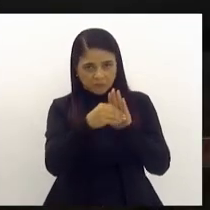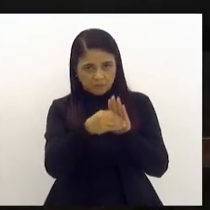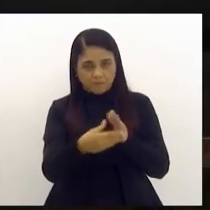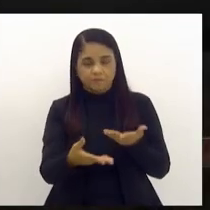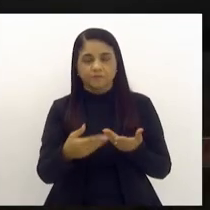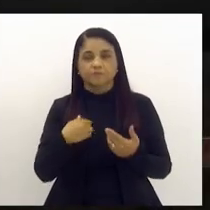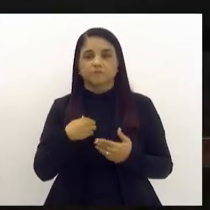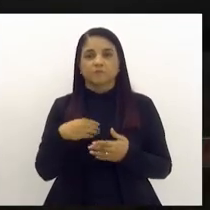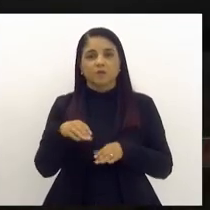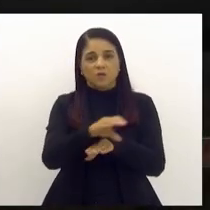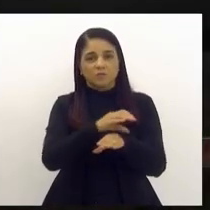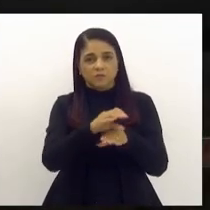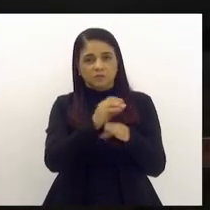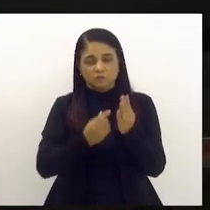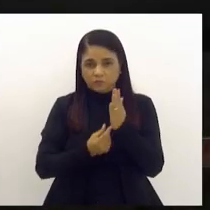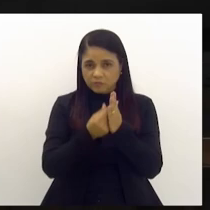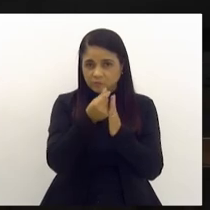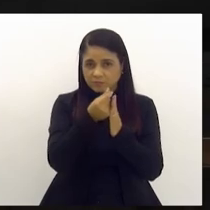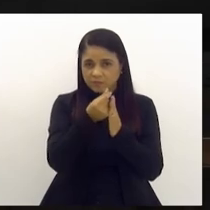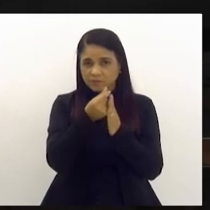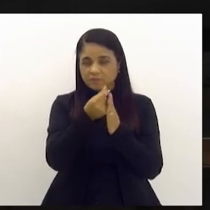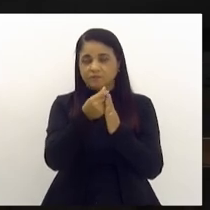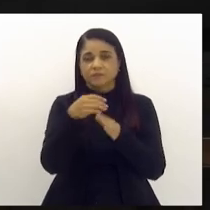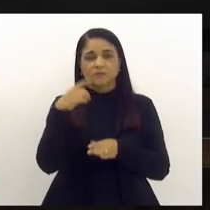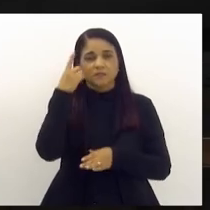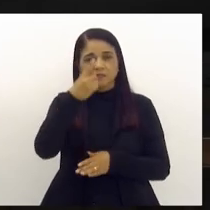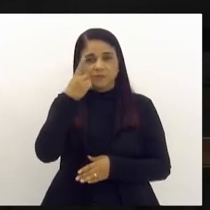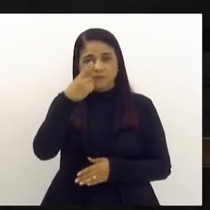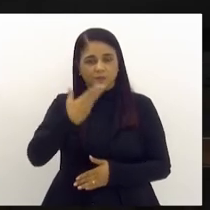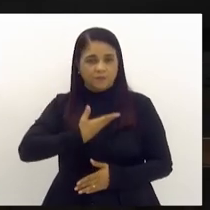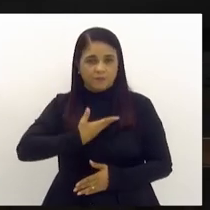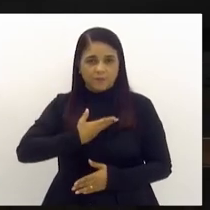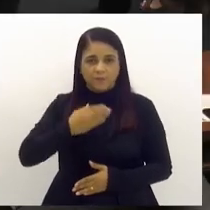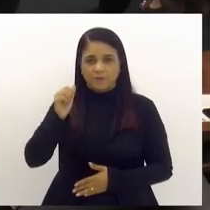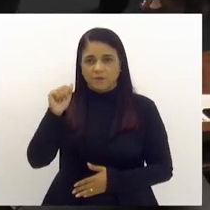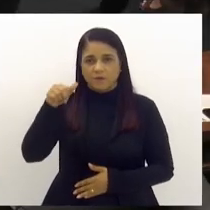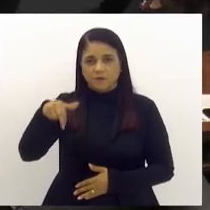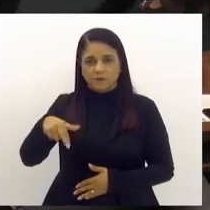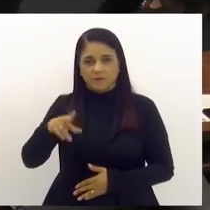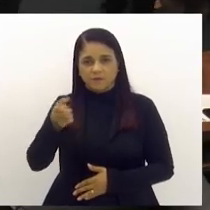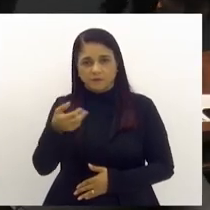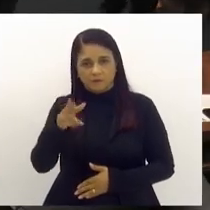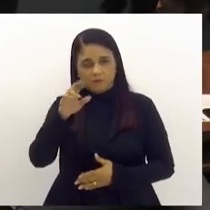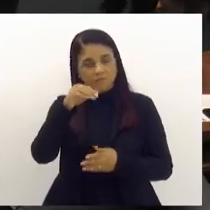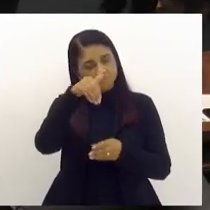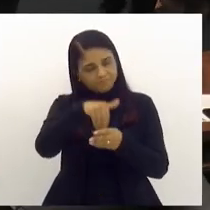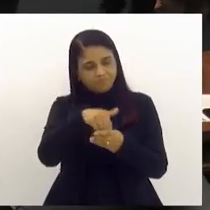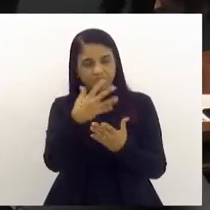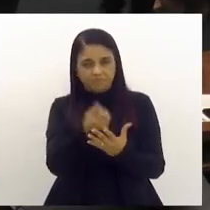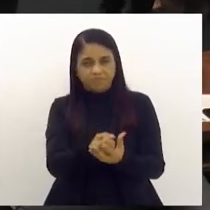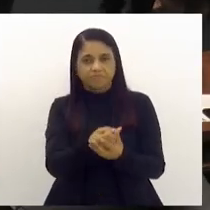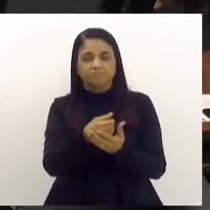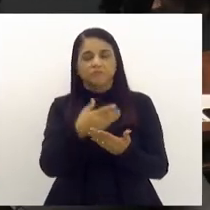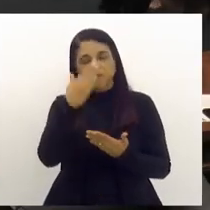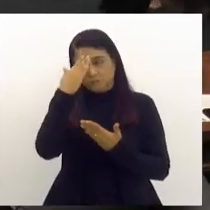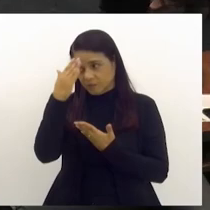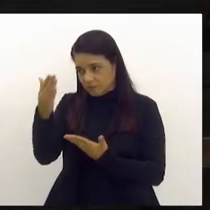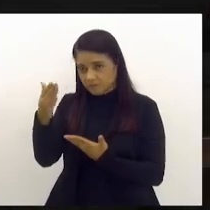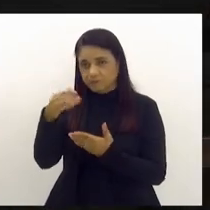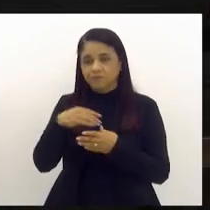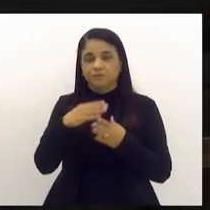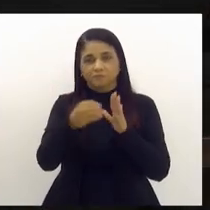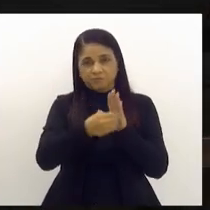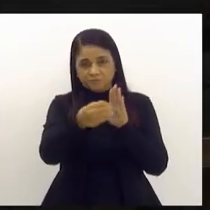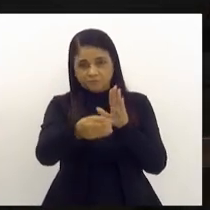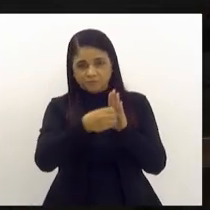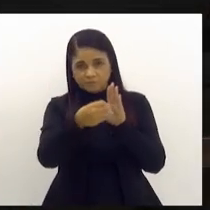Comissão de Orçamento, deputado amigo André Correia. Favorável. Muito obrigado. Com os